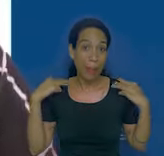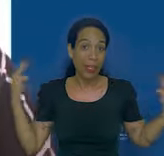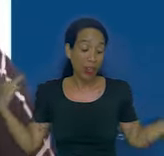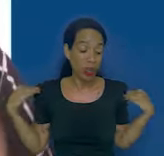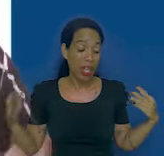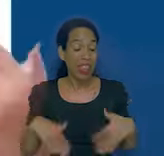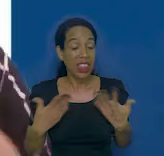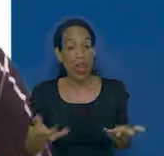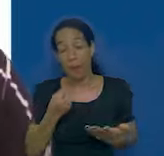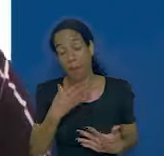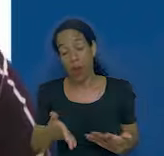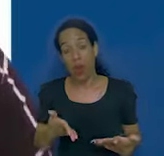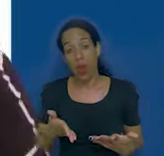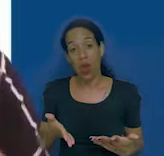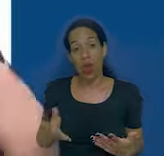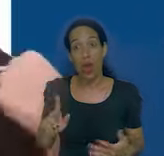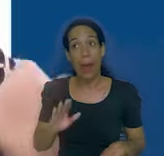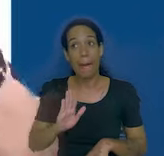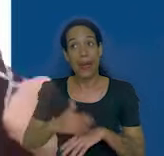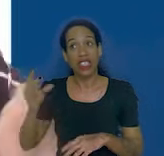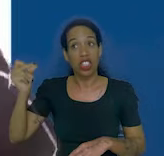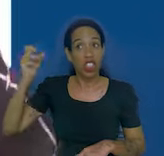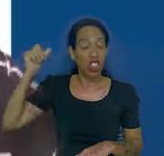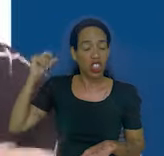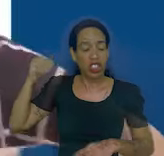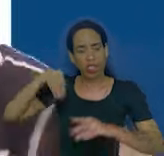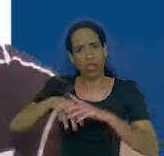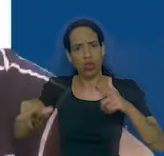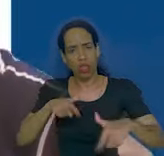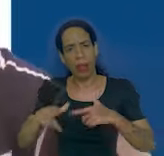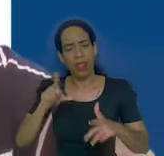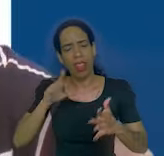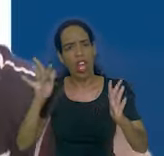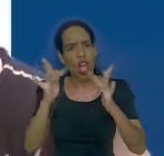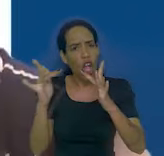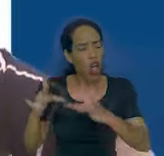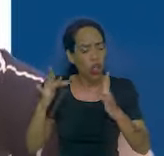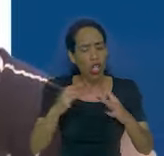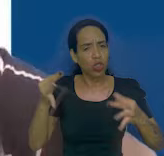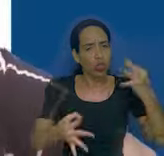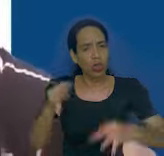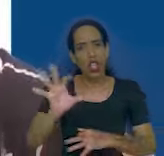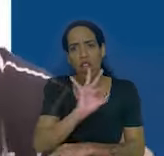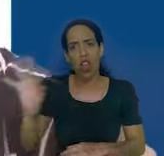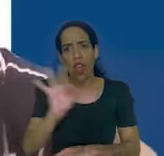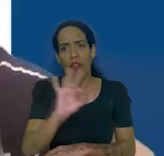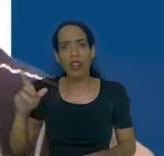magistratura. Então, é bom quando a gente que é mais antigo no cargo tem contato com os juízes mais novos, porque eles estão,